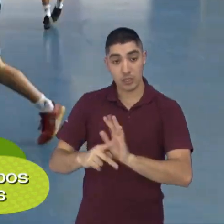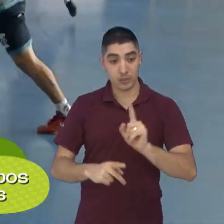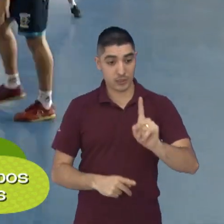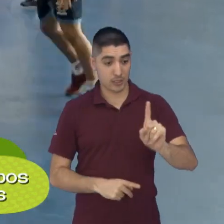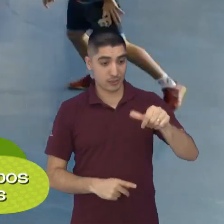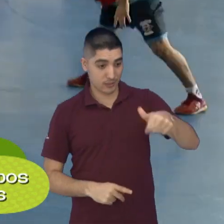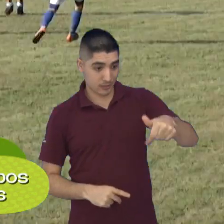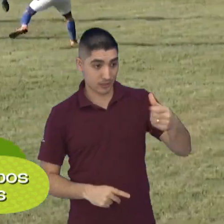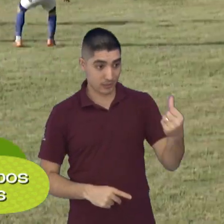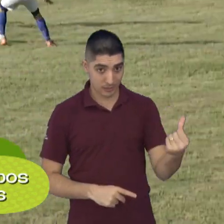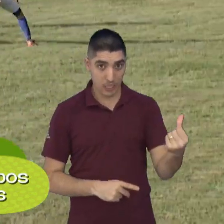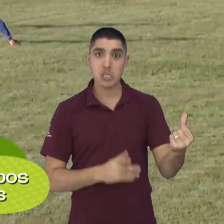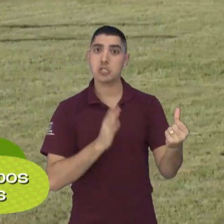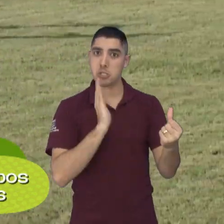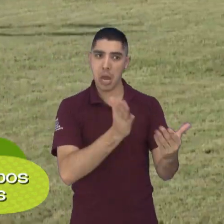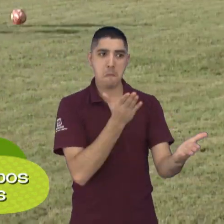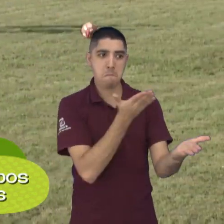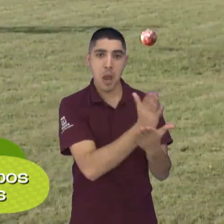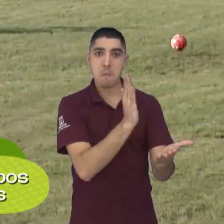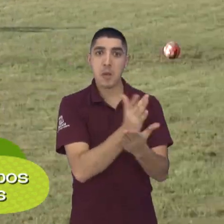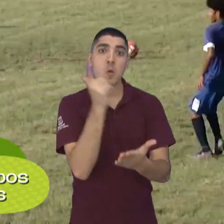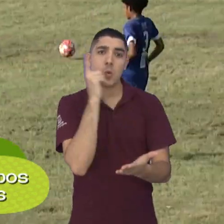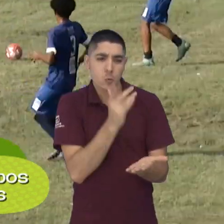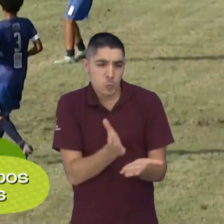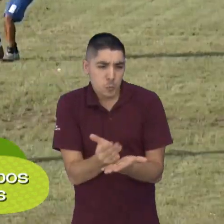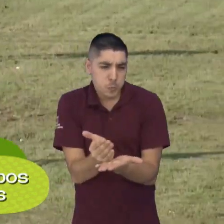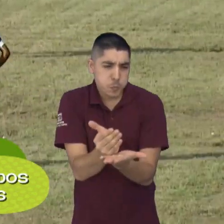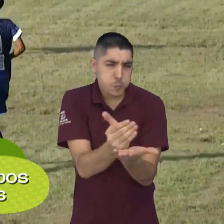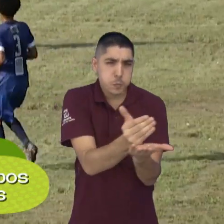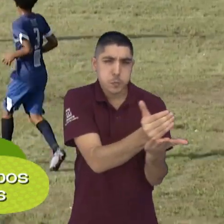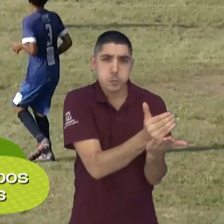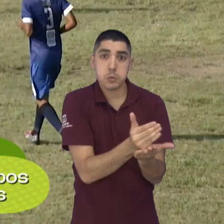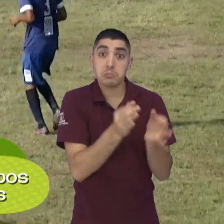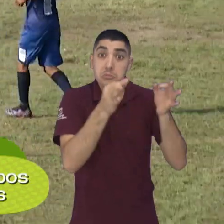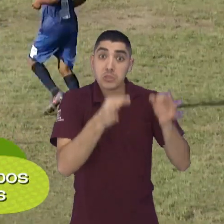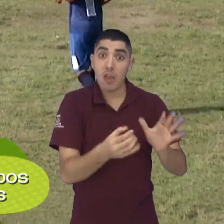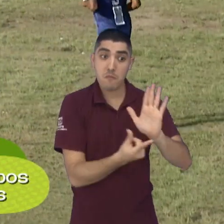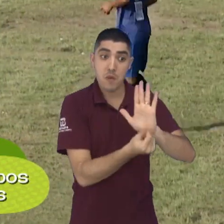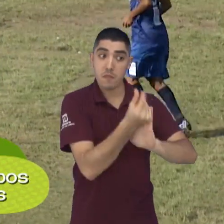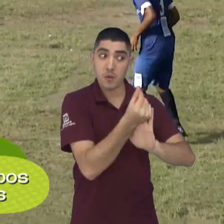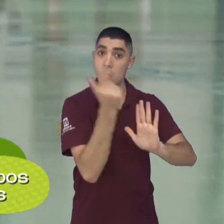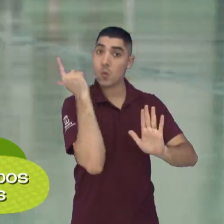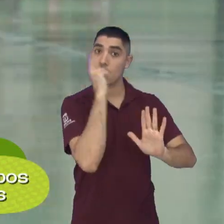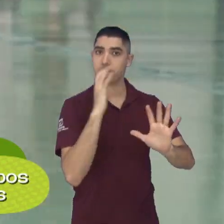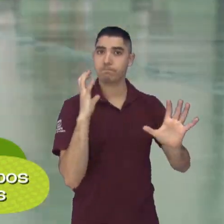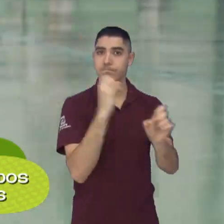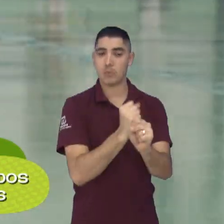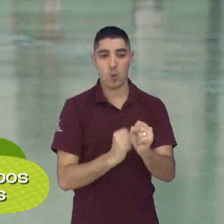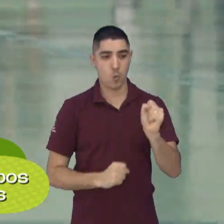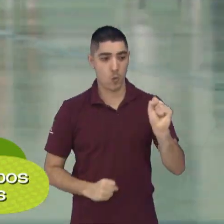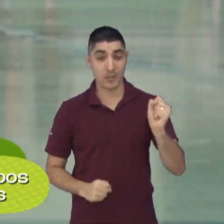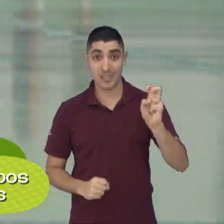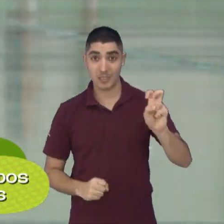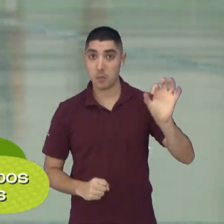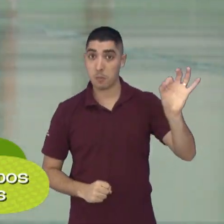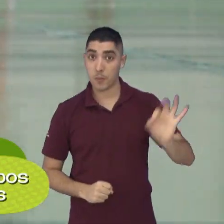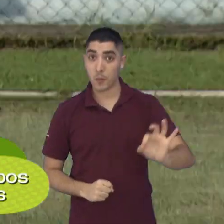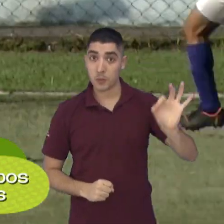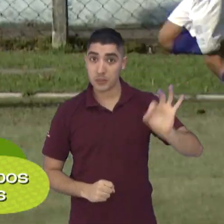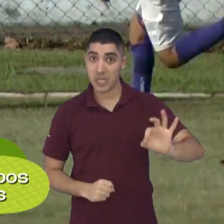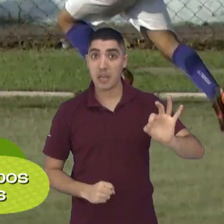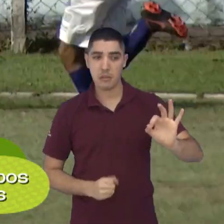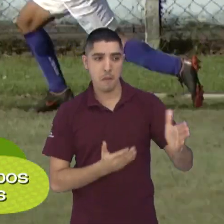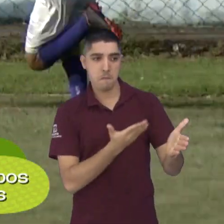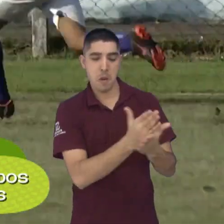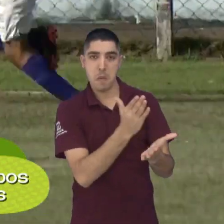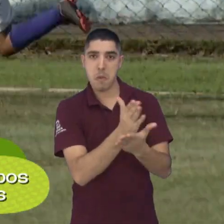conseguiram efetivar a captação parcial ou total do seu valor deliberado, totalizando 85% dos projetos